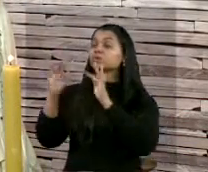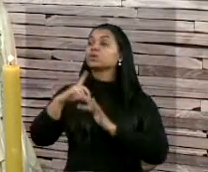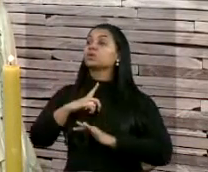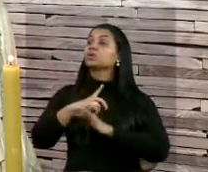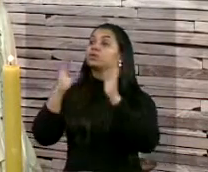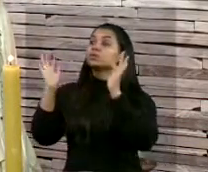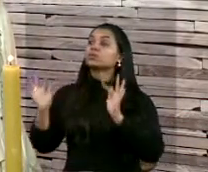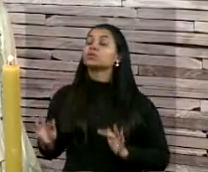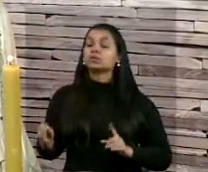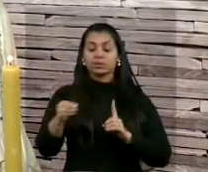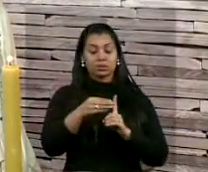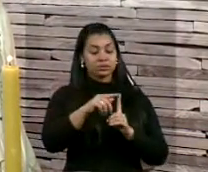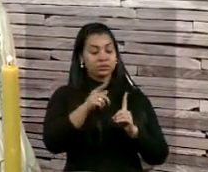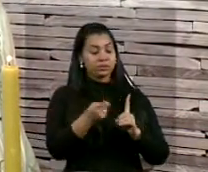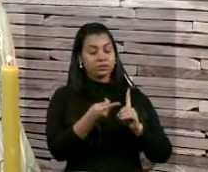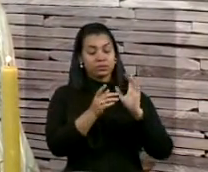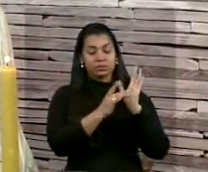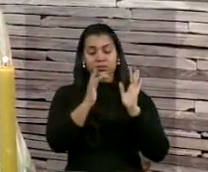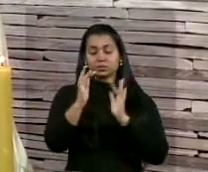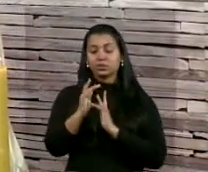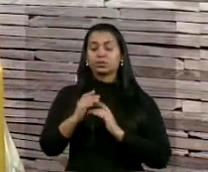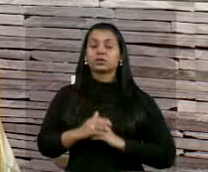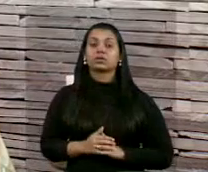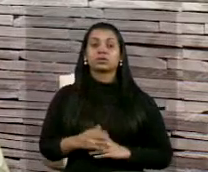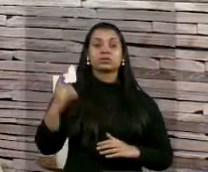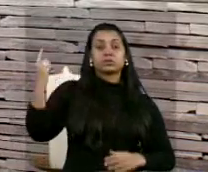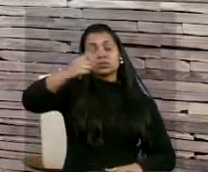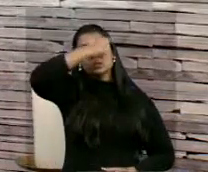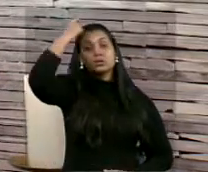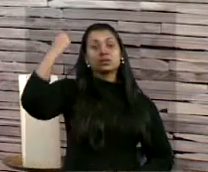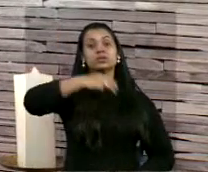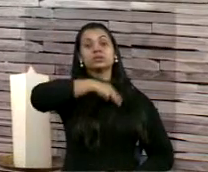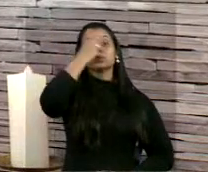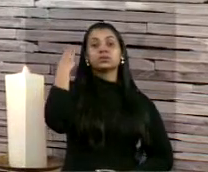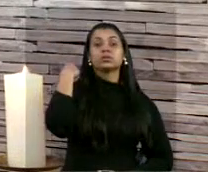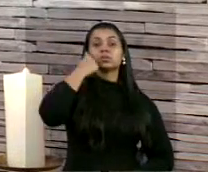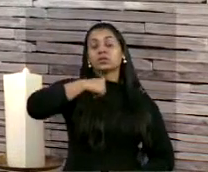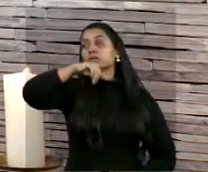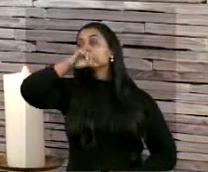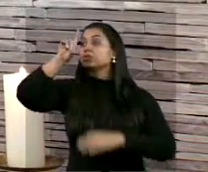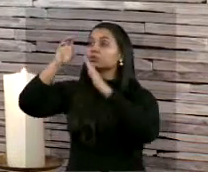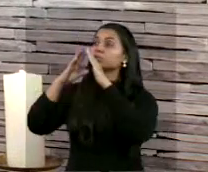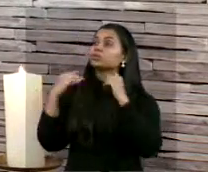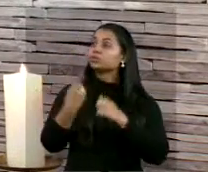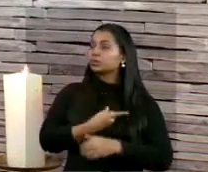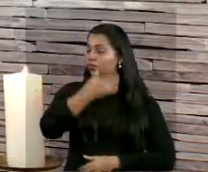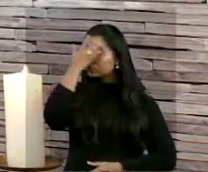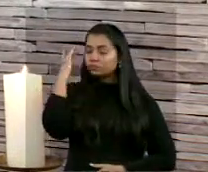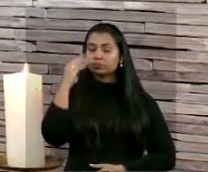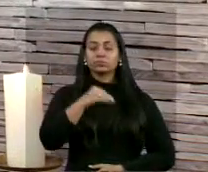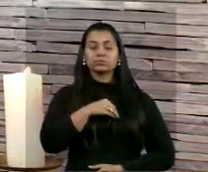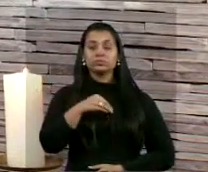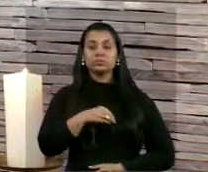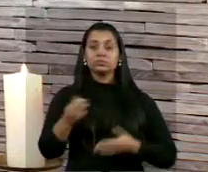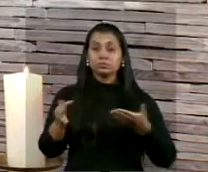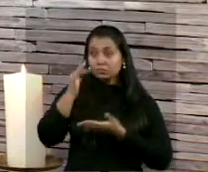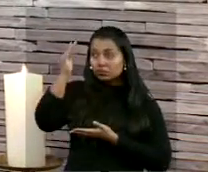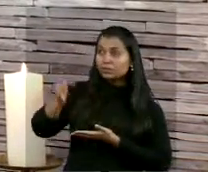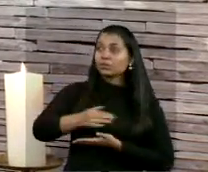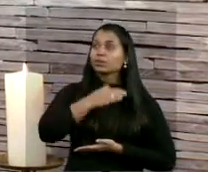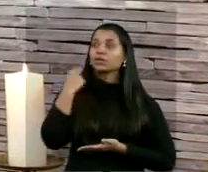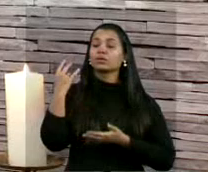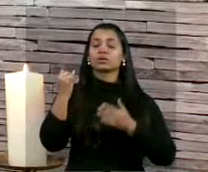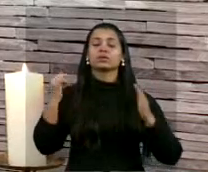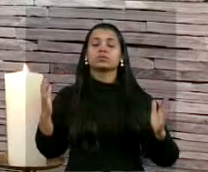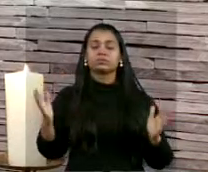Bendita sois vós entre as mulheres, e bendito é o fruto do vosso ventre, Jesus. Santa Maria, Mãe de Deus, rogai por nós,